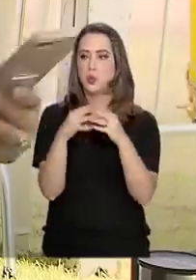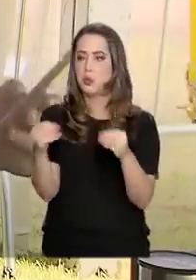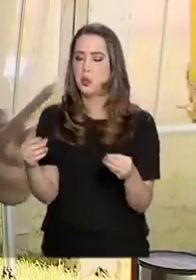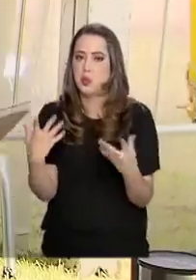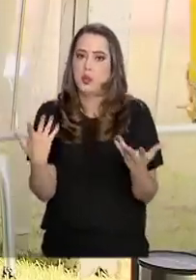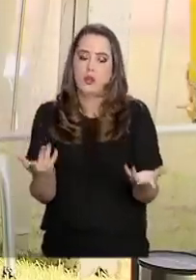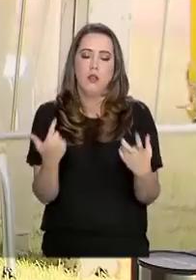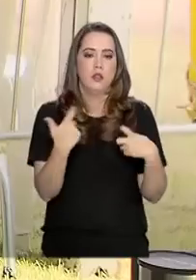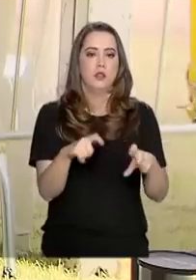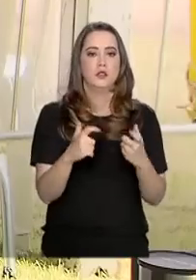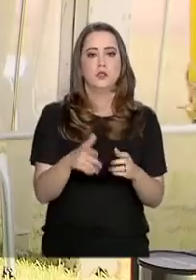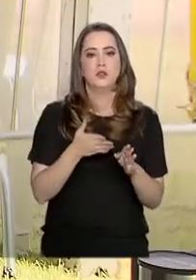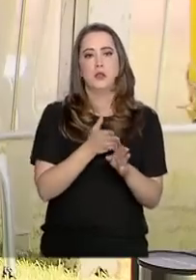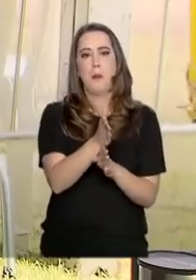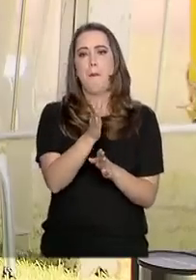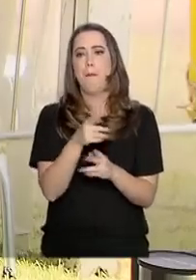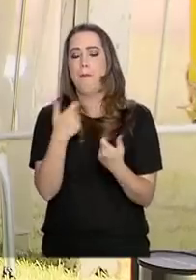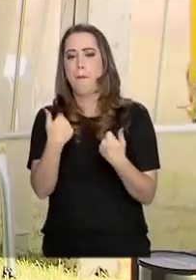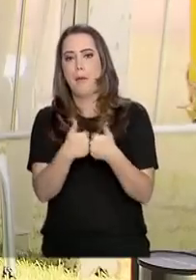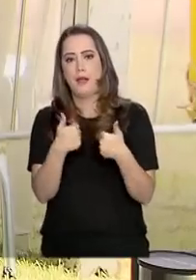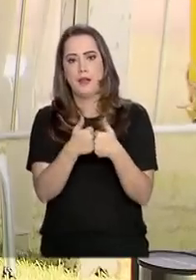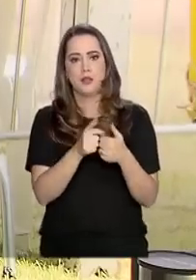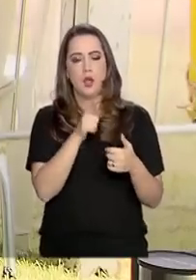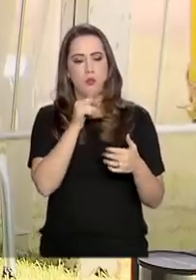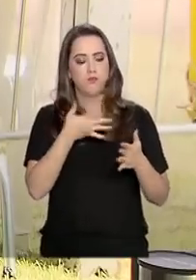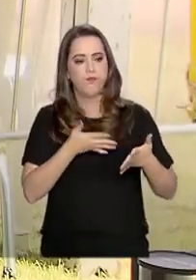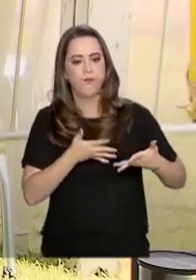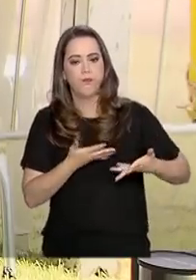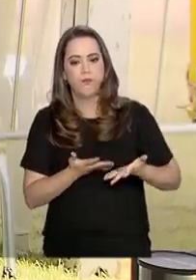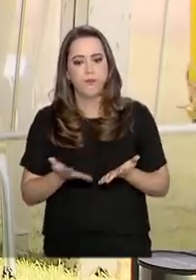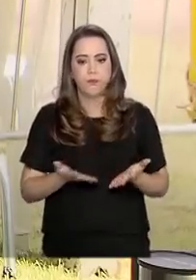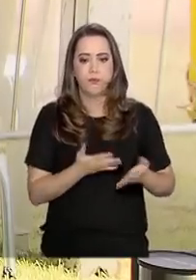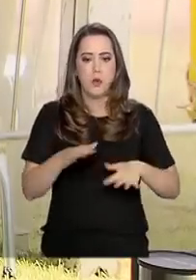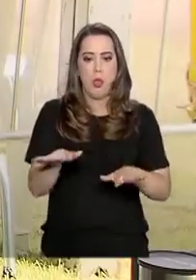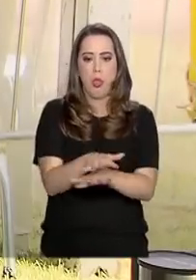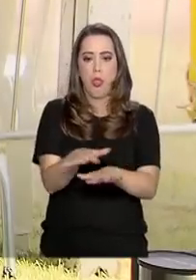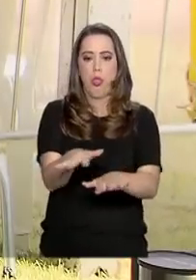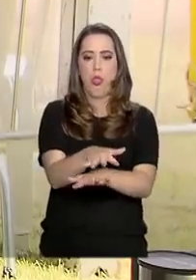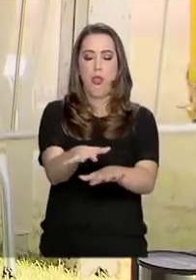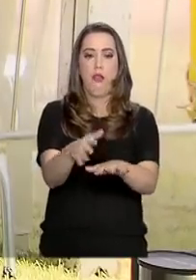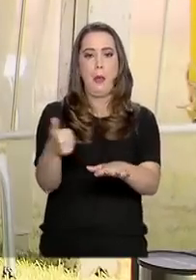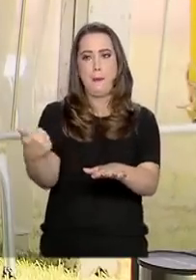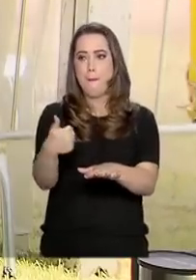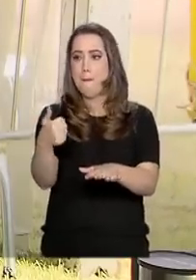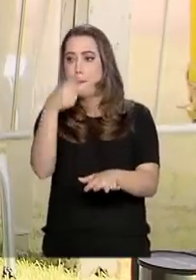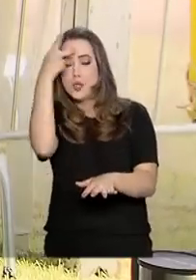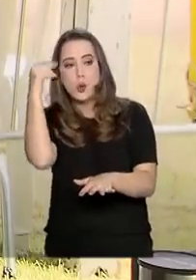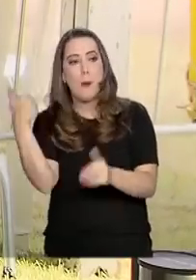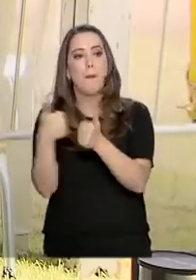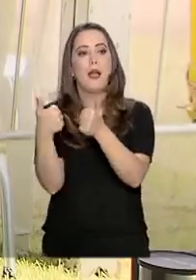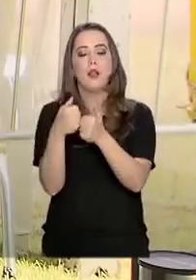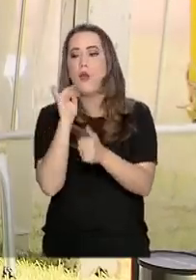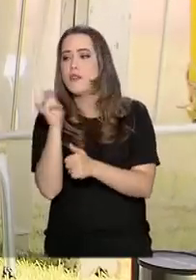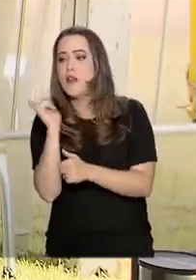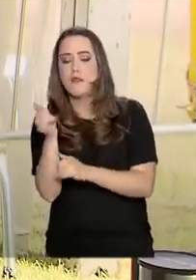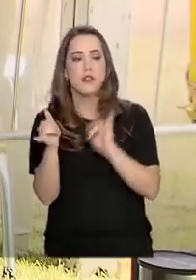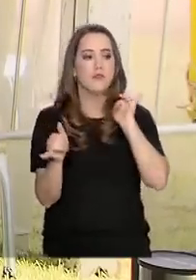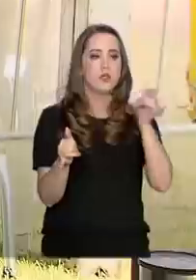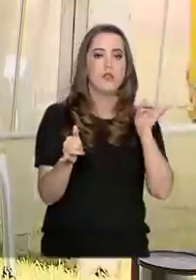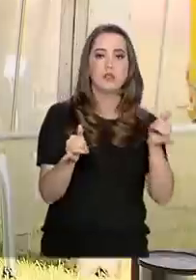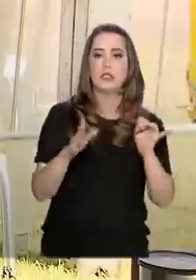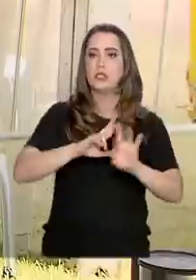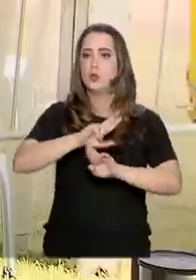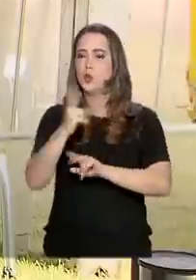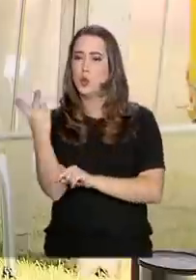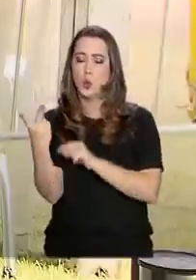parentes estavam ali na faixa onde passou esse jato de lama, esse jato de minério, de rejeito de minério. E eles estão desaparecidos e havia